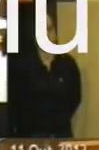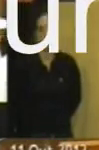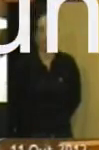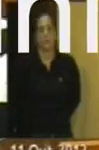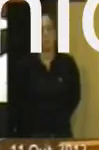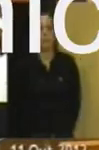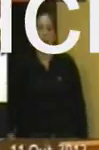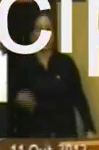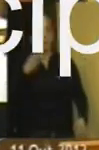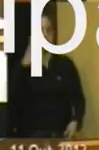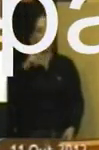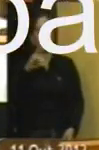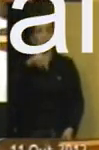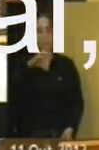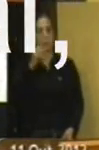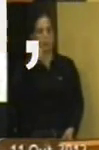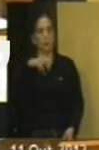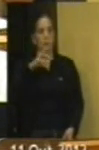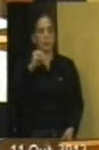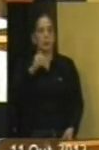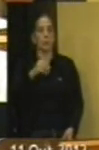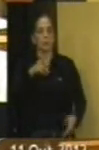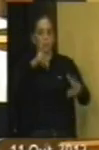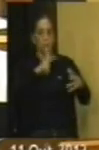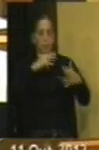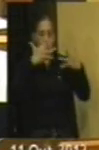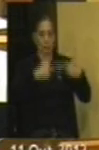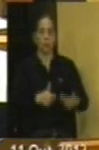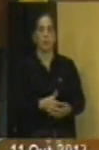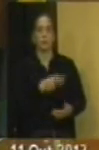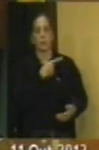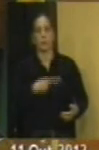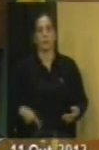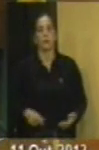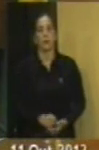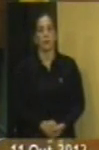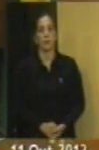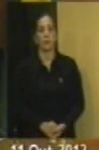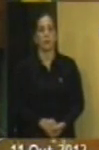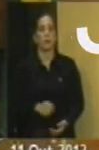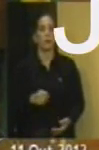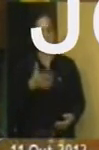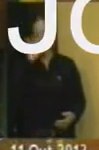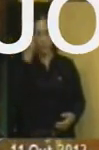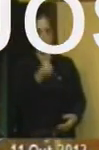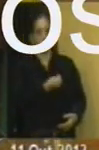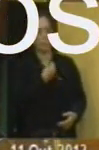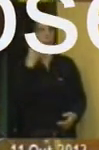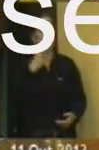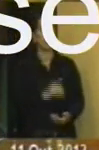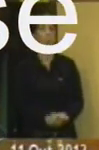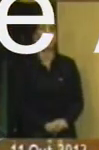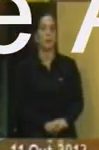com a palavra o vereador josé antônio pela notificação pessoal o senhor presidente senhoras presentes vereadores